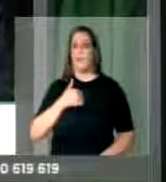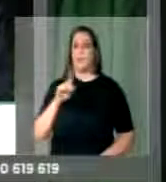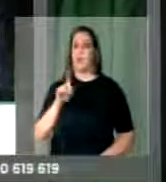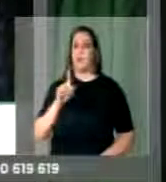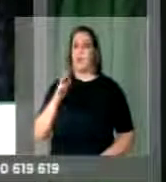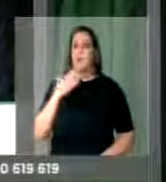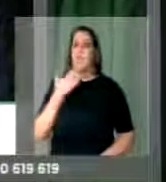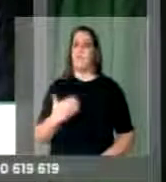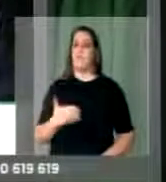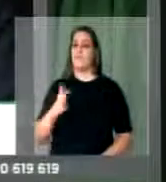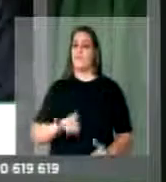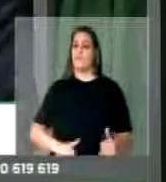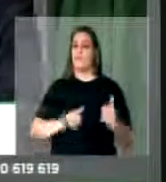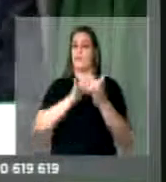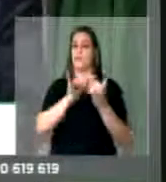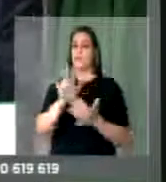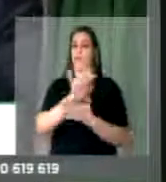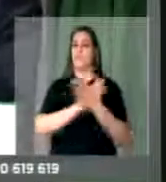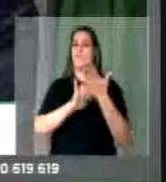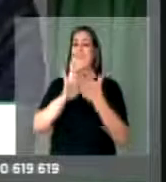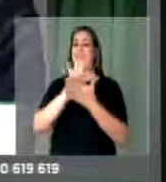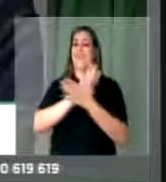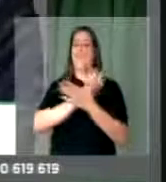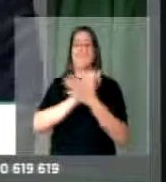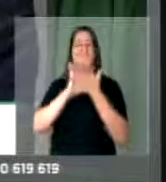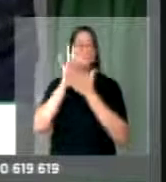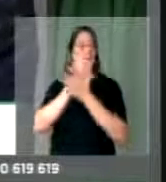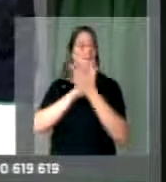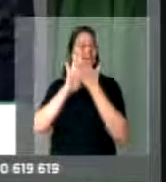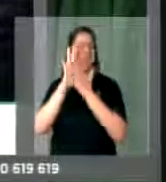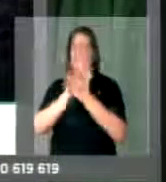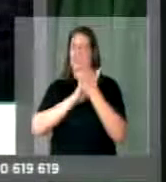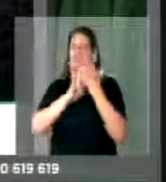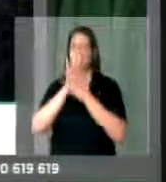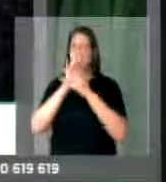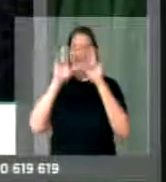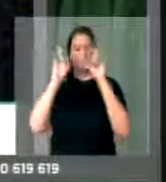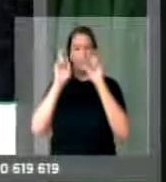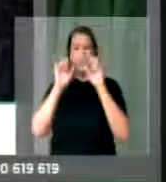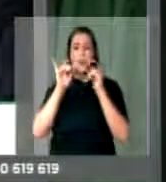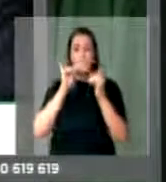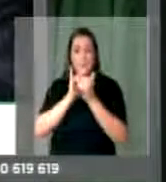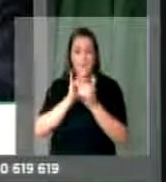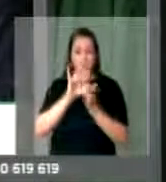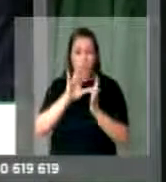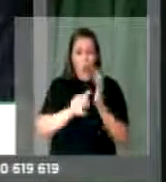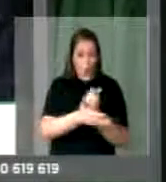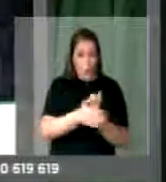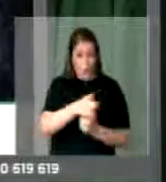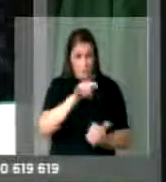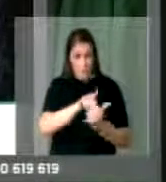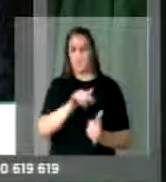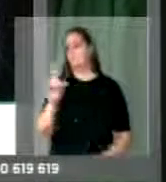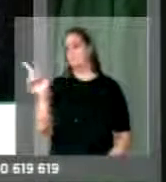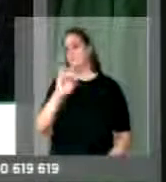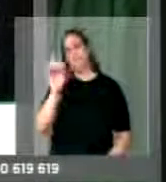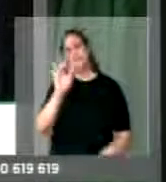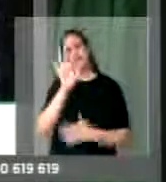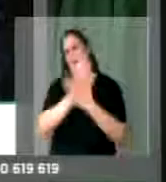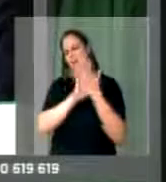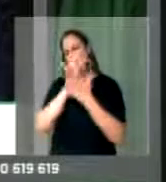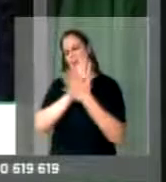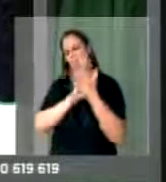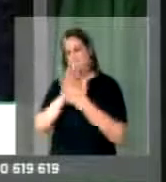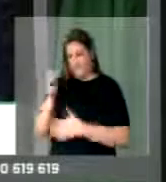em relatório algum, emenda alguma que anistie o Caixa 2 ou queira fazer